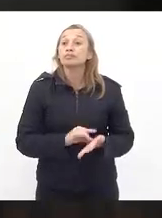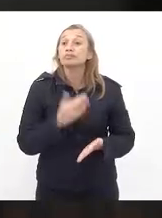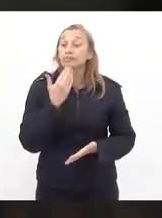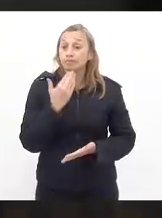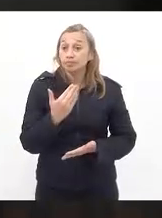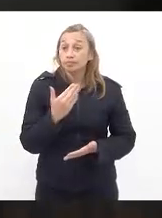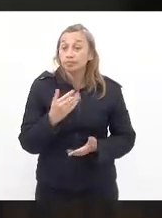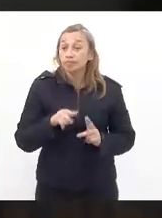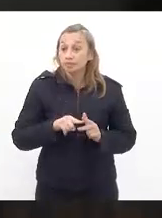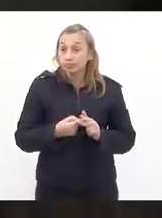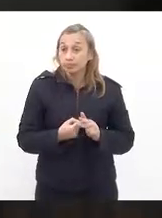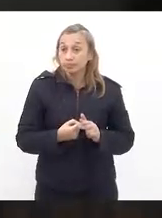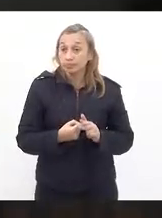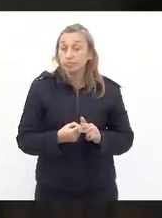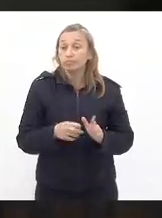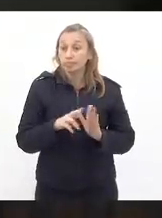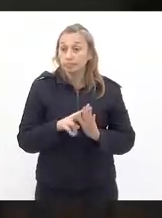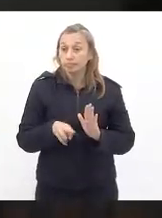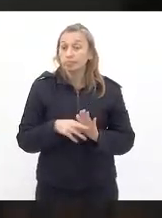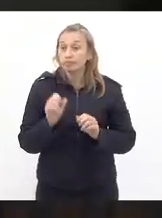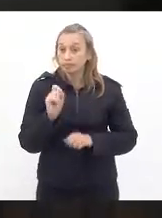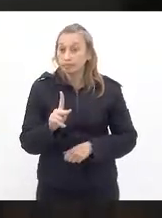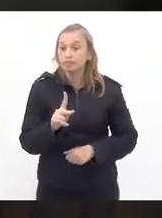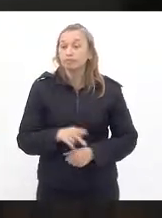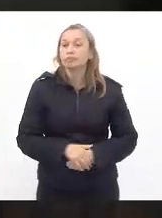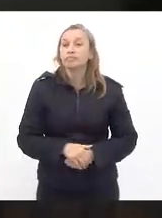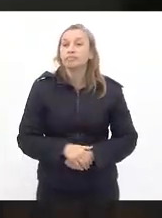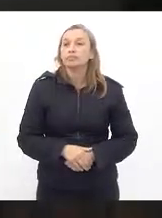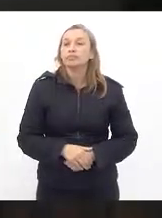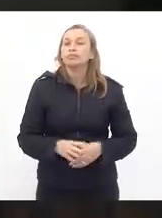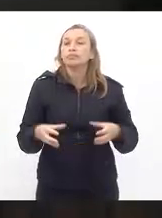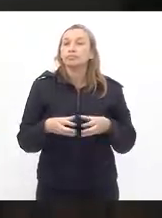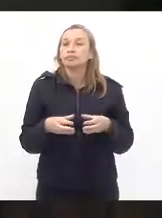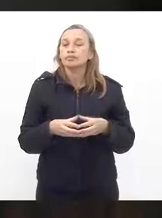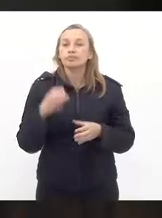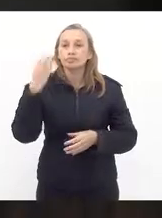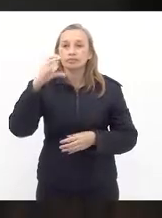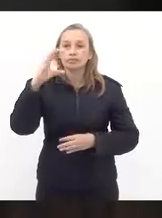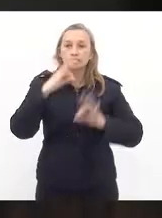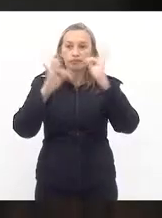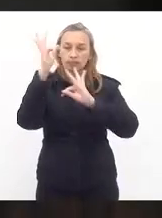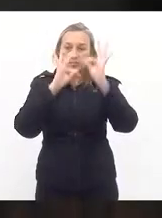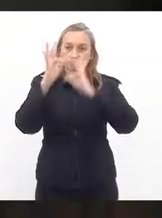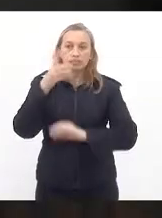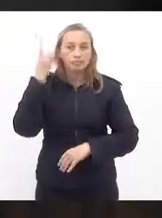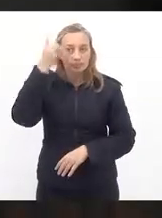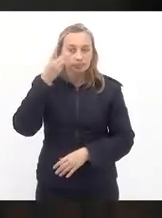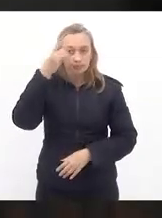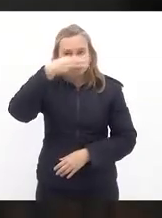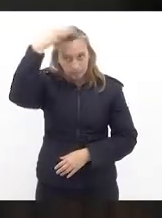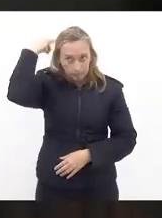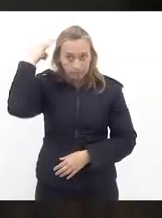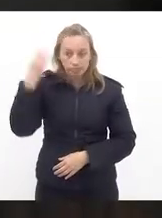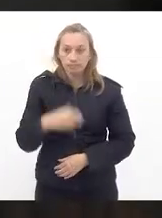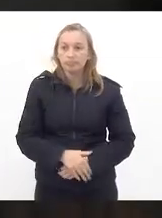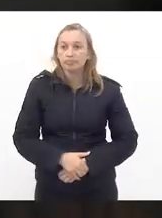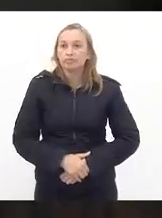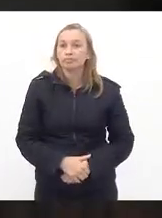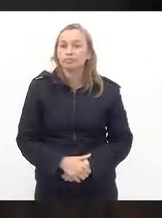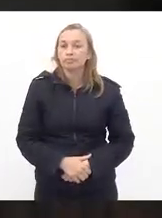pedir alteração do Regimento pela comissão de ciência e tecnologia Deputado waldeck